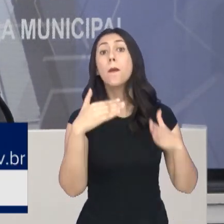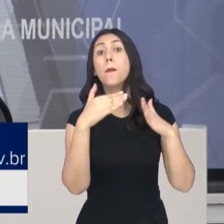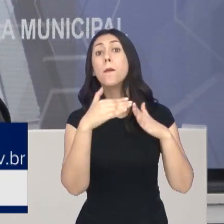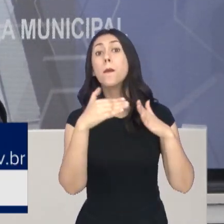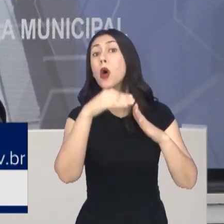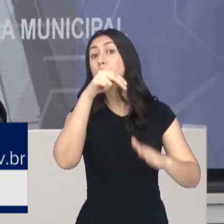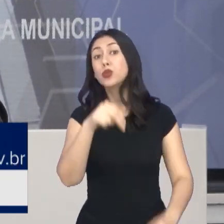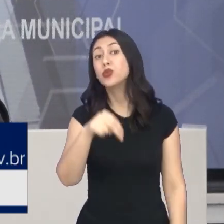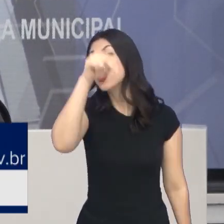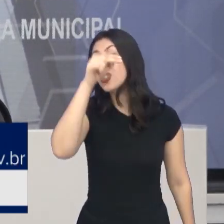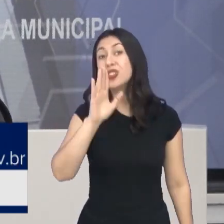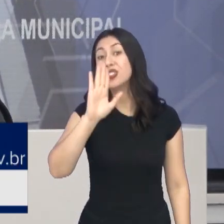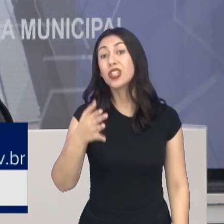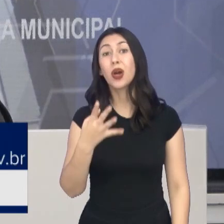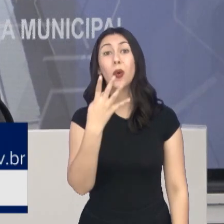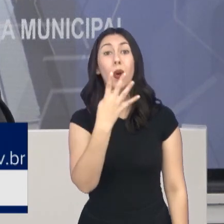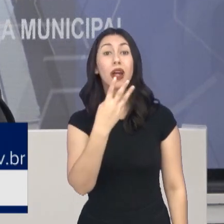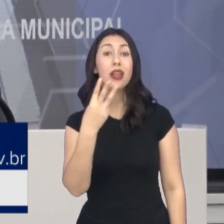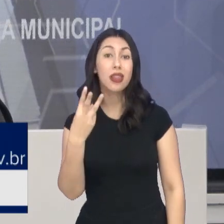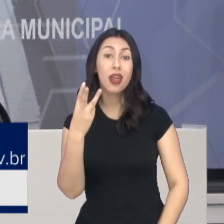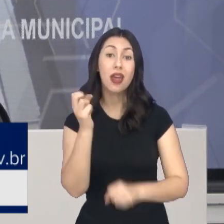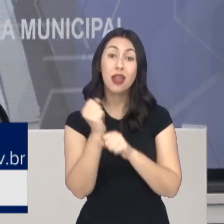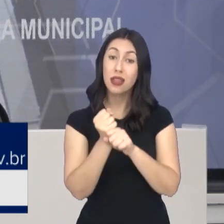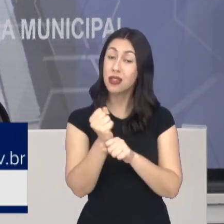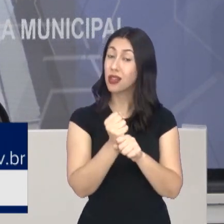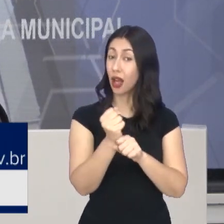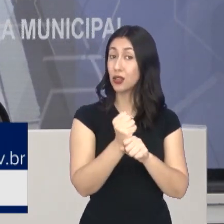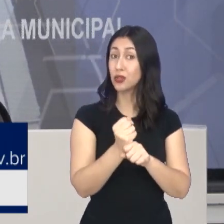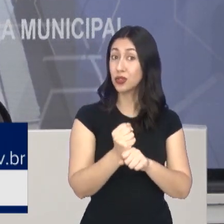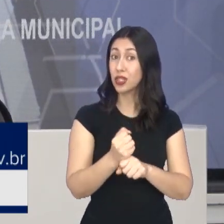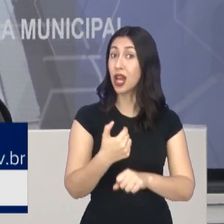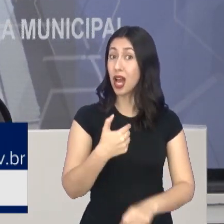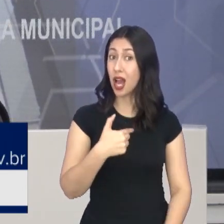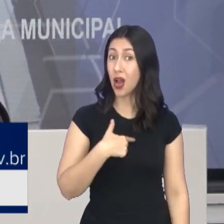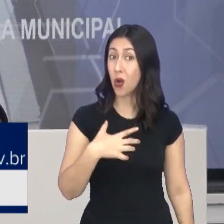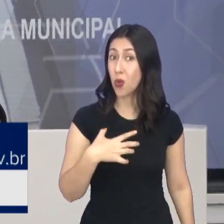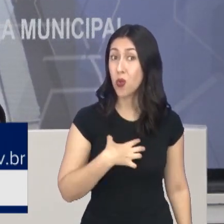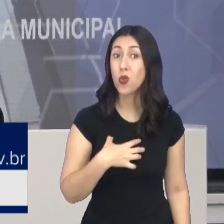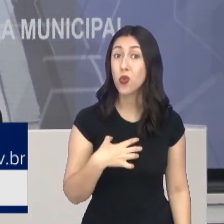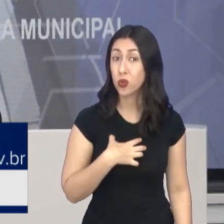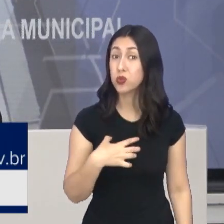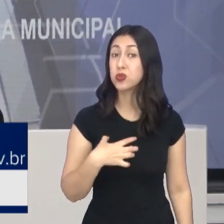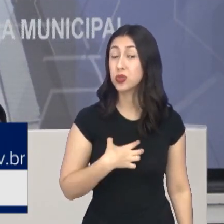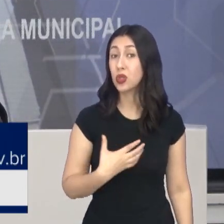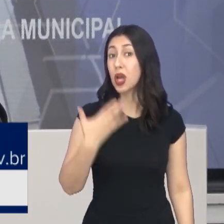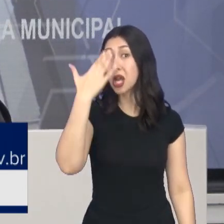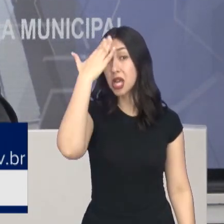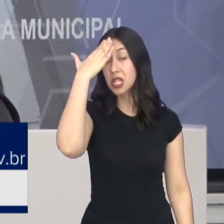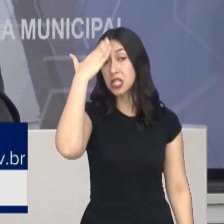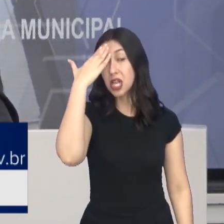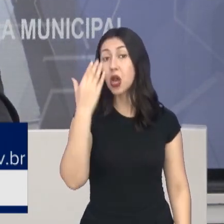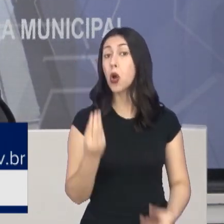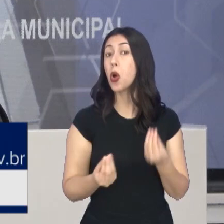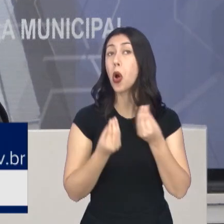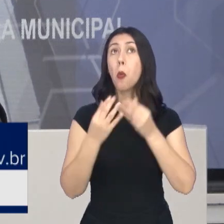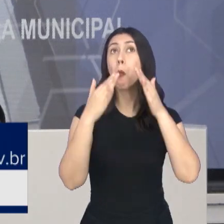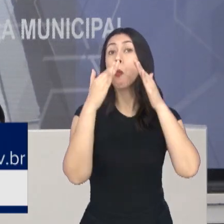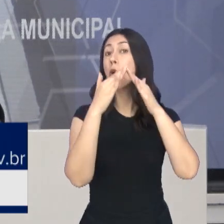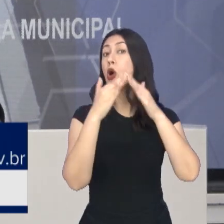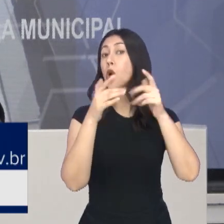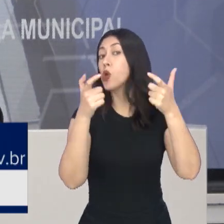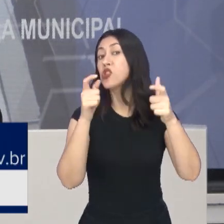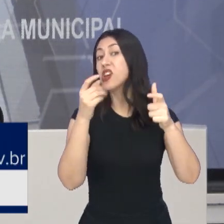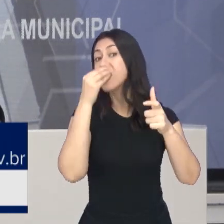região norte há 43 anos. Eu sinto na pele o que é morar numa região que foi esquecida há